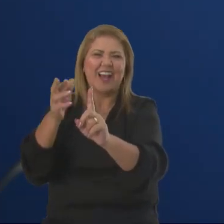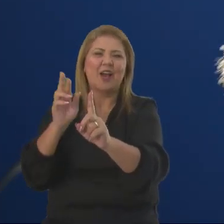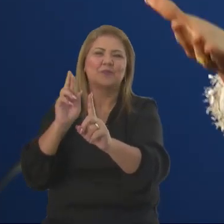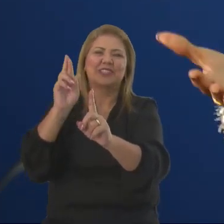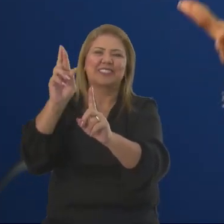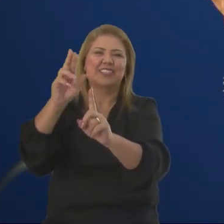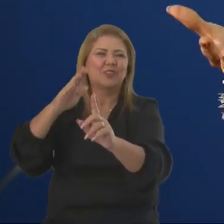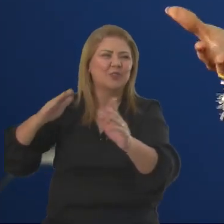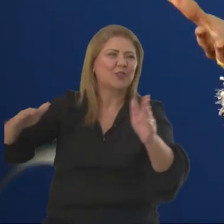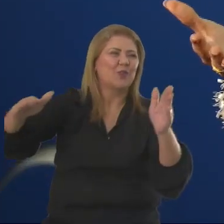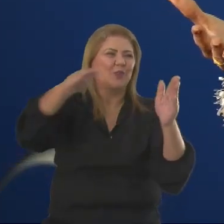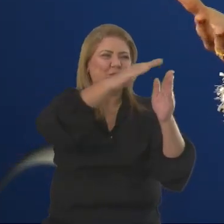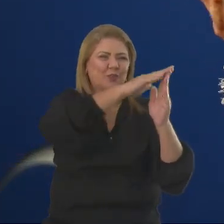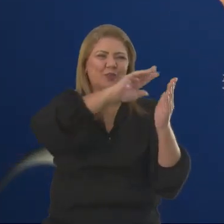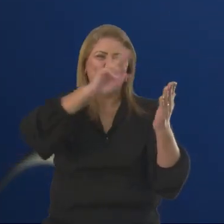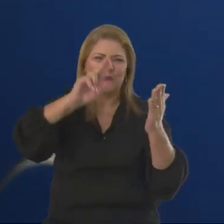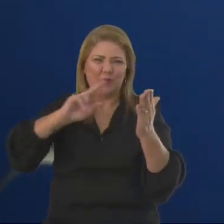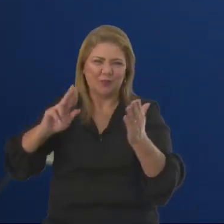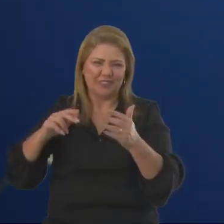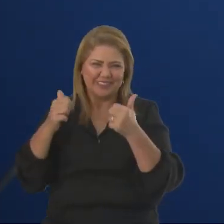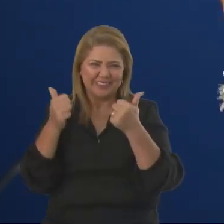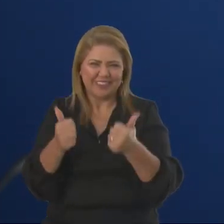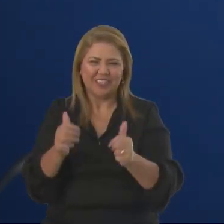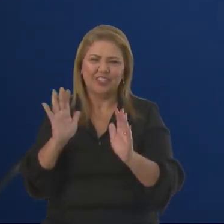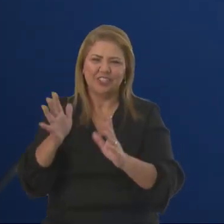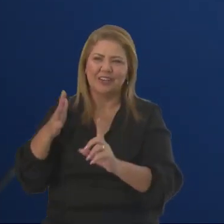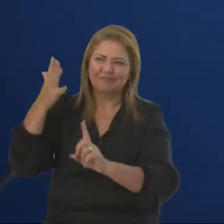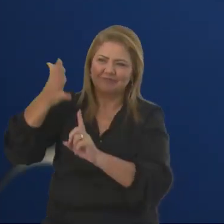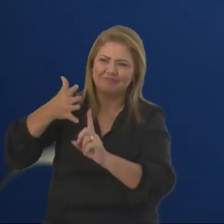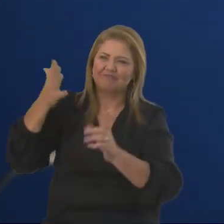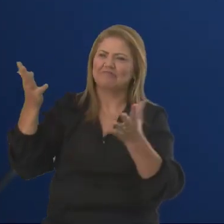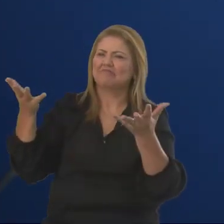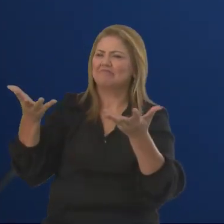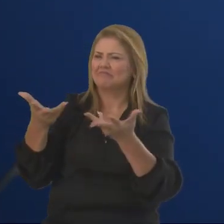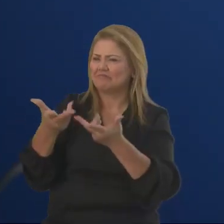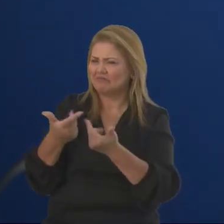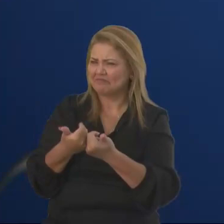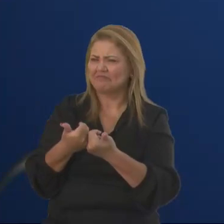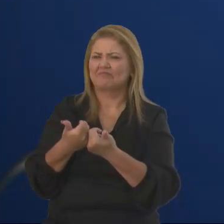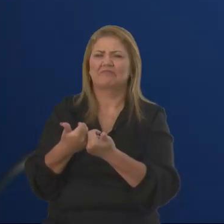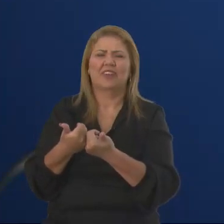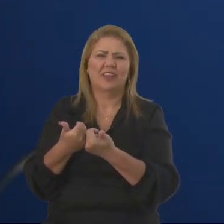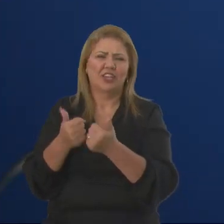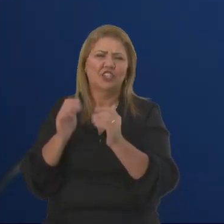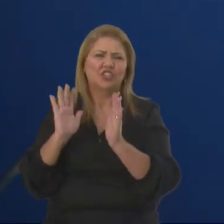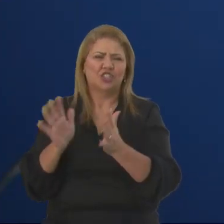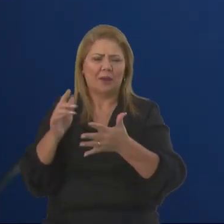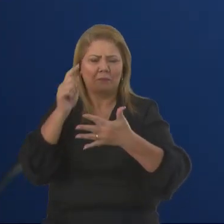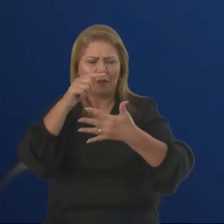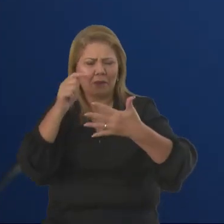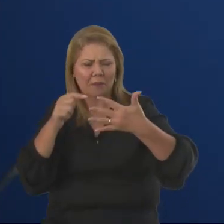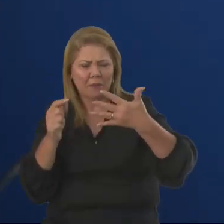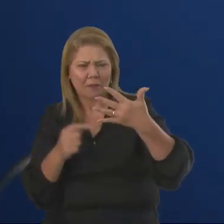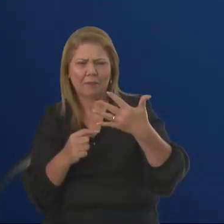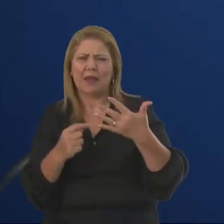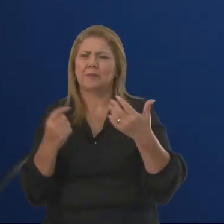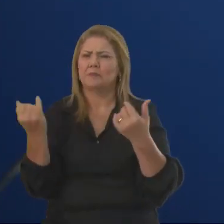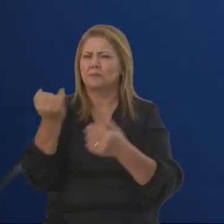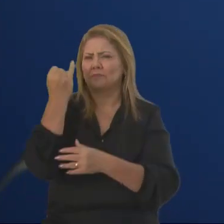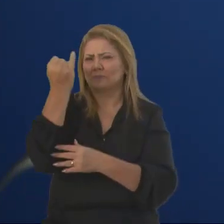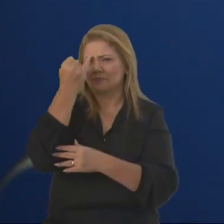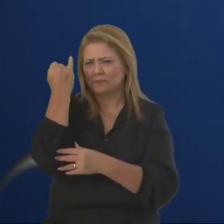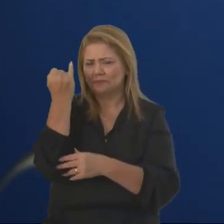antecederam já falaram brilhantemente, muito, muito mesmo, tudo o que precisava ser abordado. Bom, eu